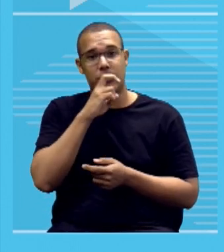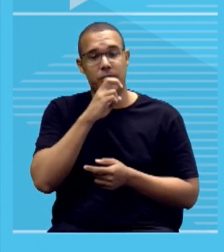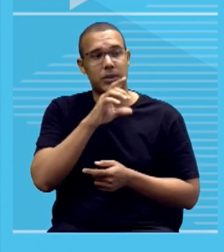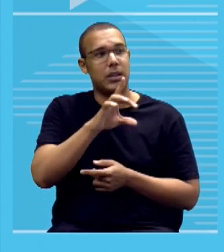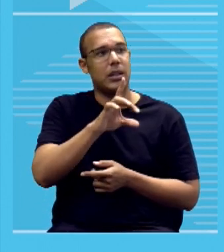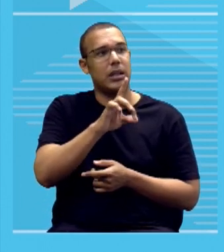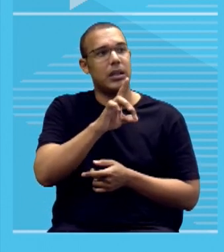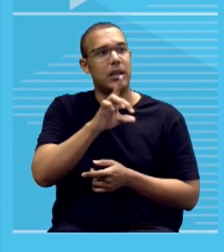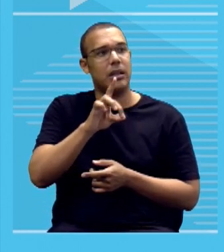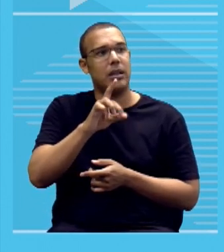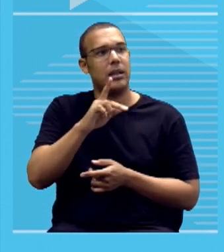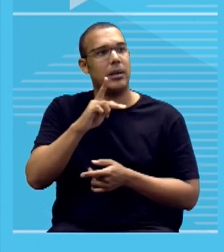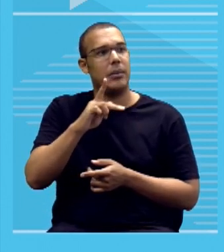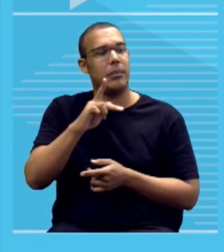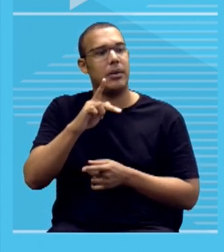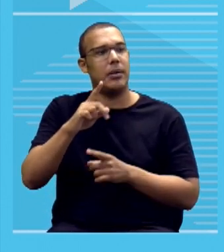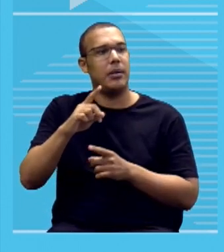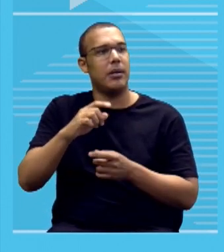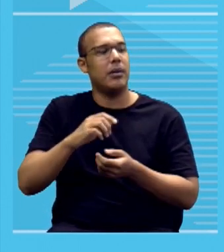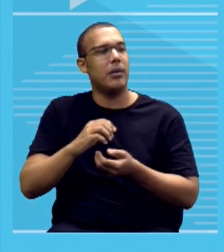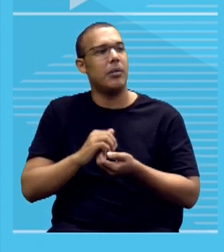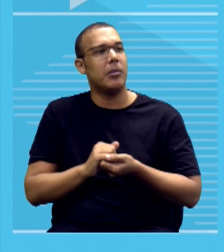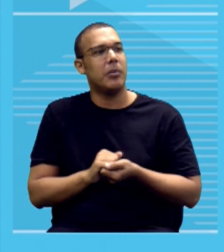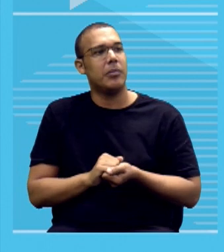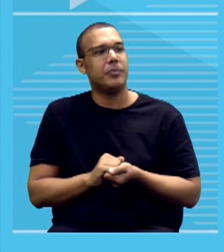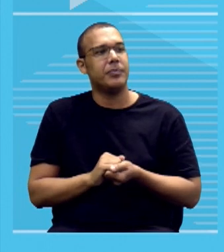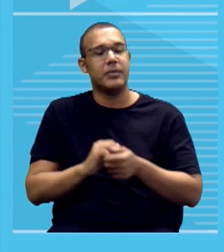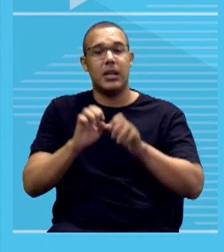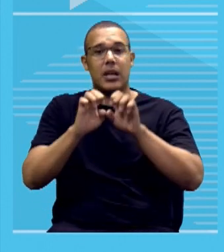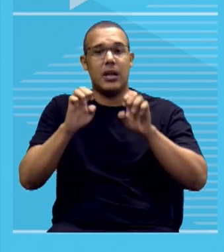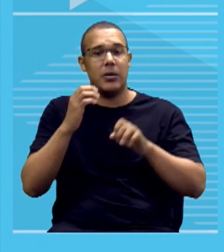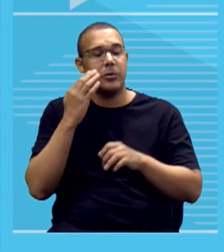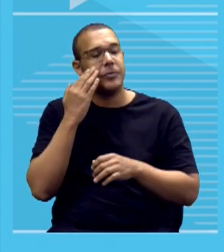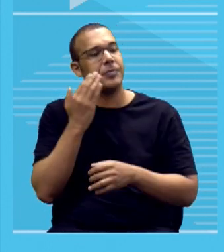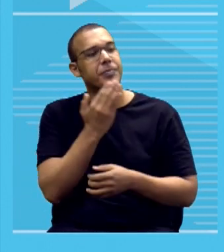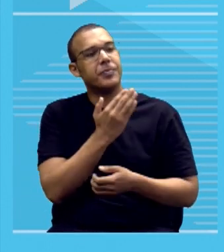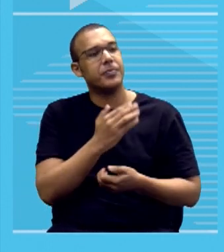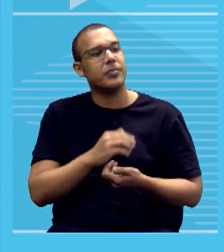mais a resistência interna, vezes o valor da corrente, menos